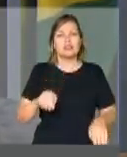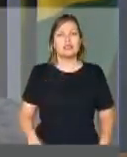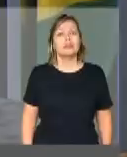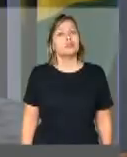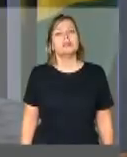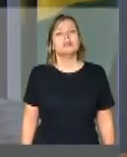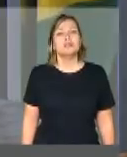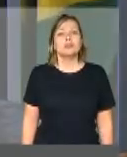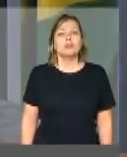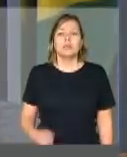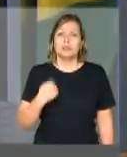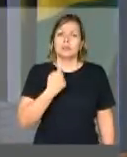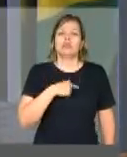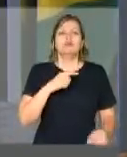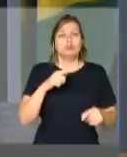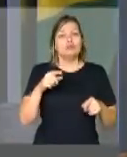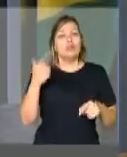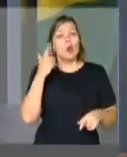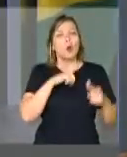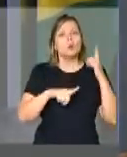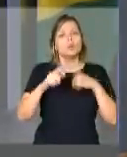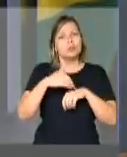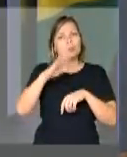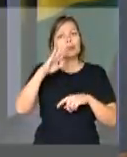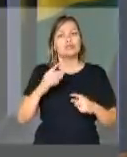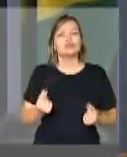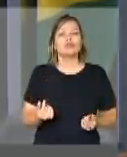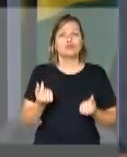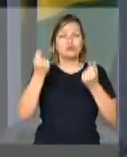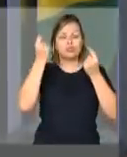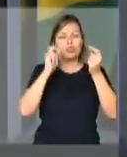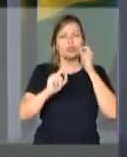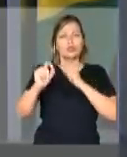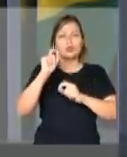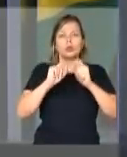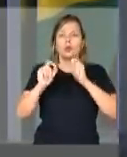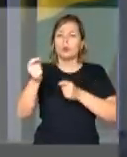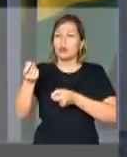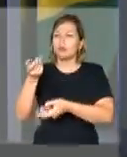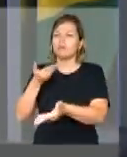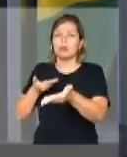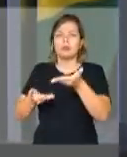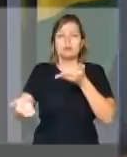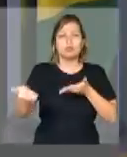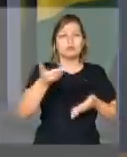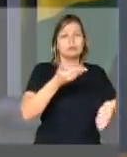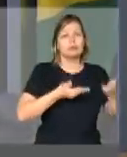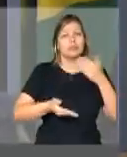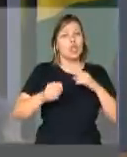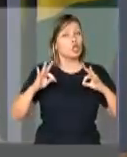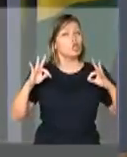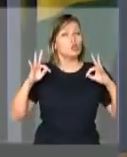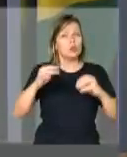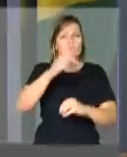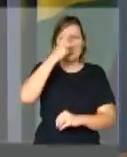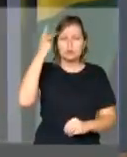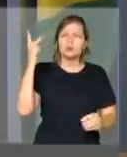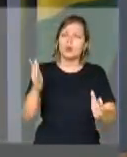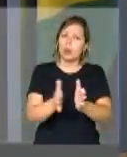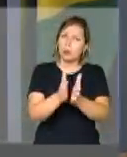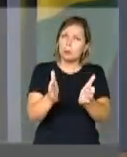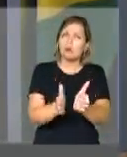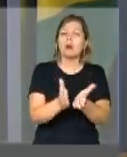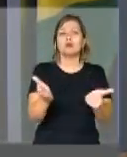obter crédito, a gente garante mais dinheiro circulando, disponível para que todos, não só os mais pobres, mas também aquele que